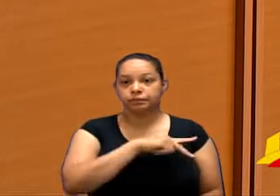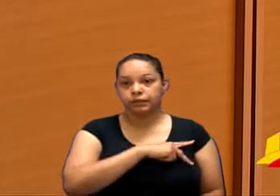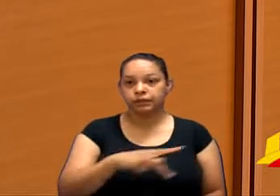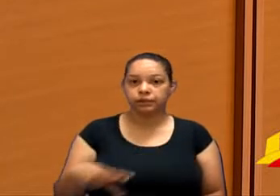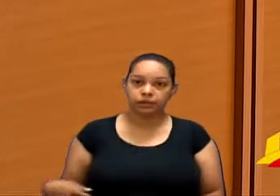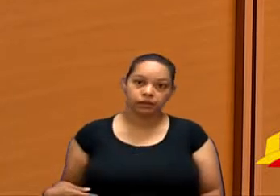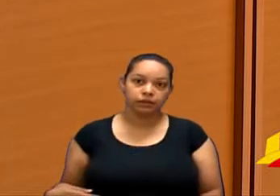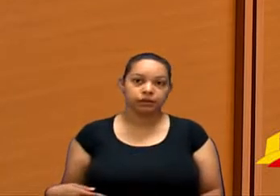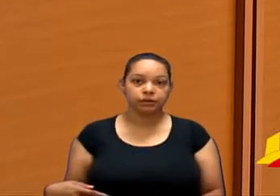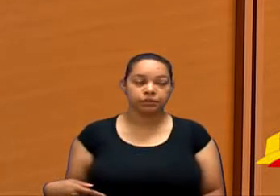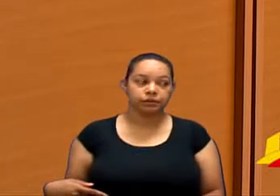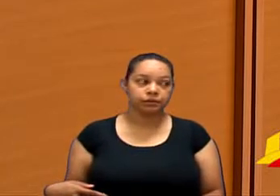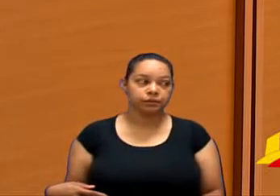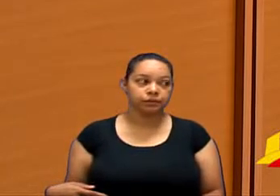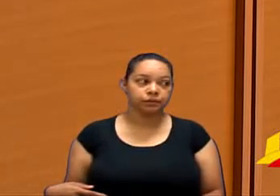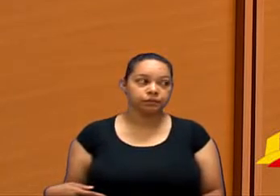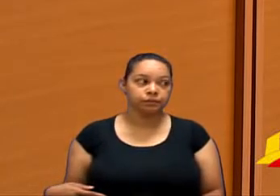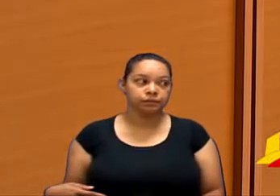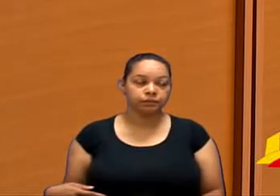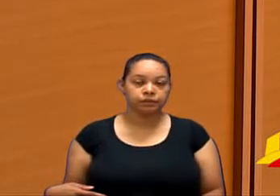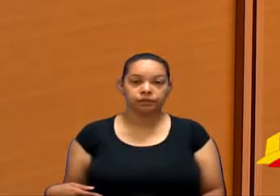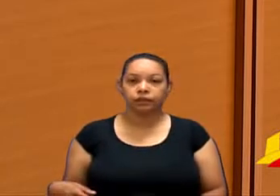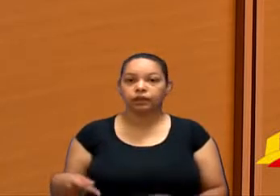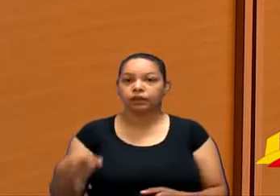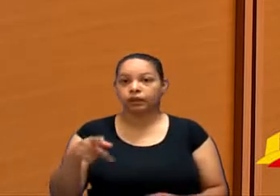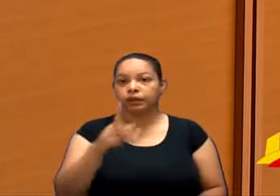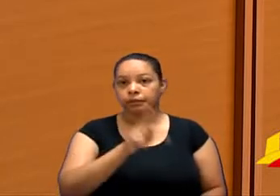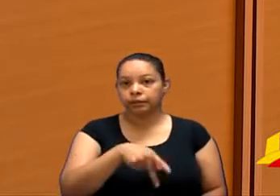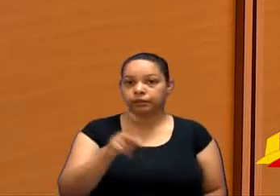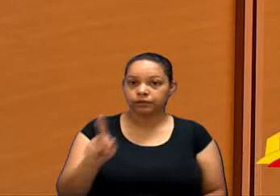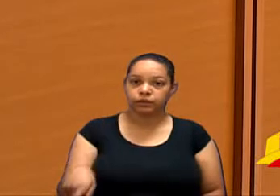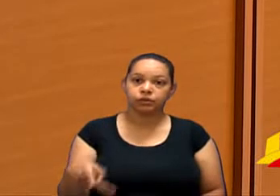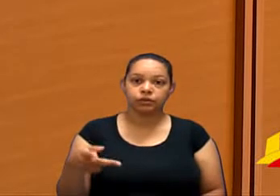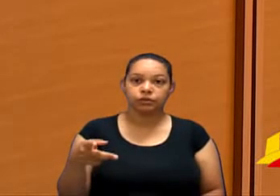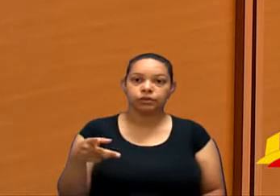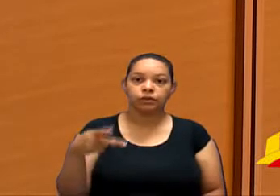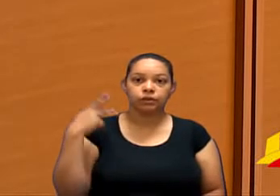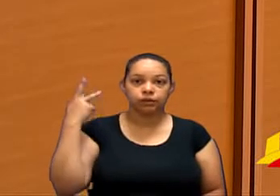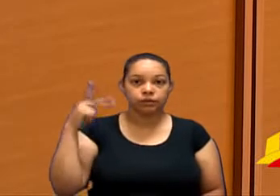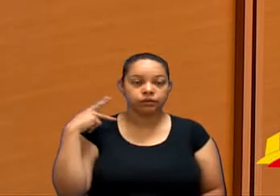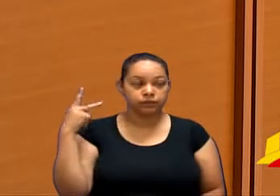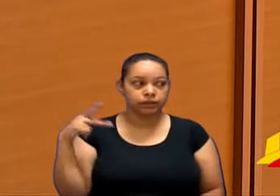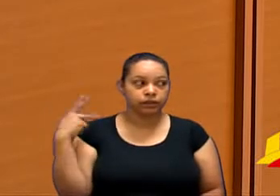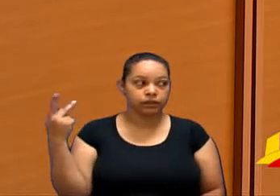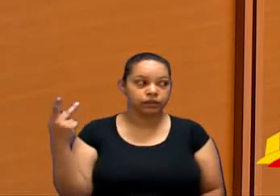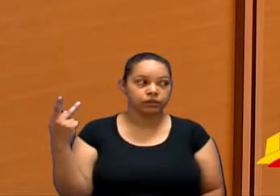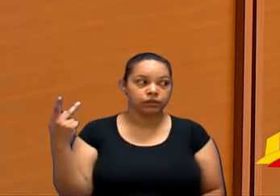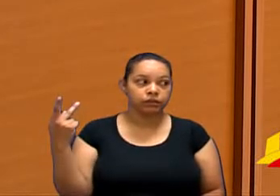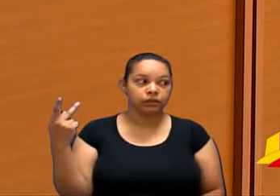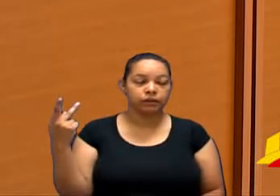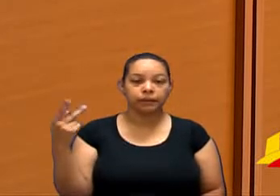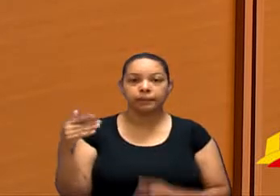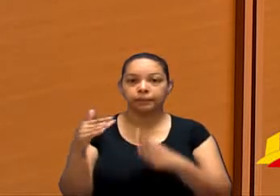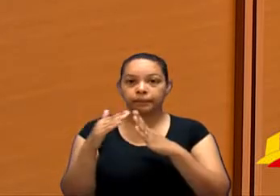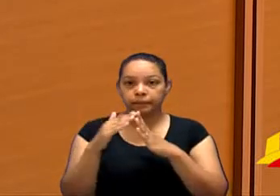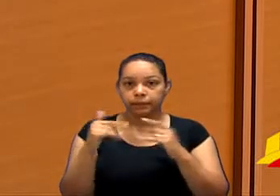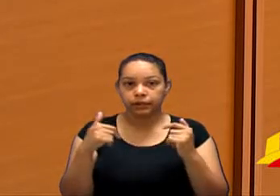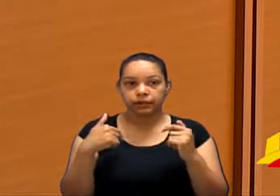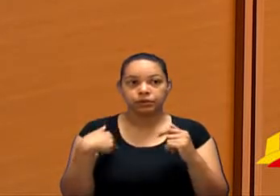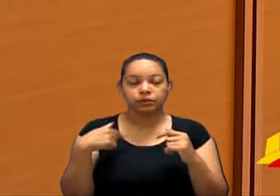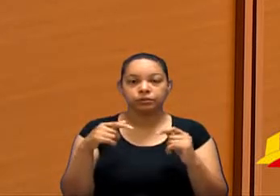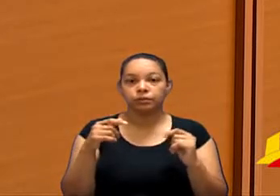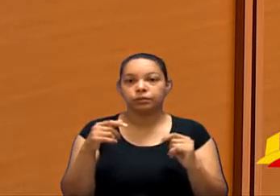o professor Salatiel a vereador e área vereadora Fernanda até já me pediram a parte nesse